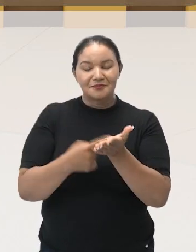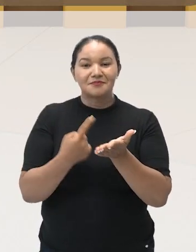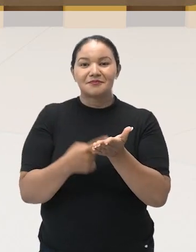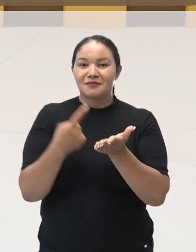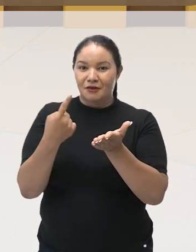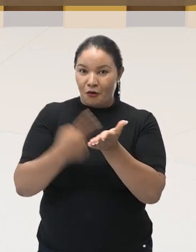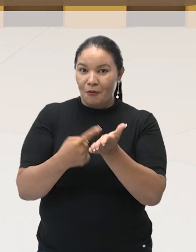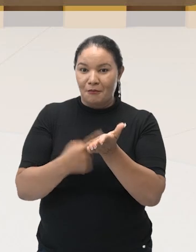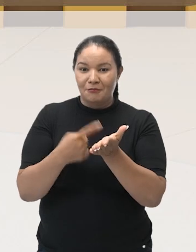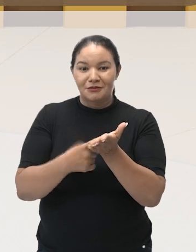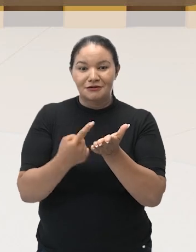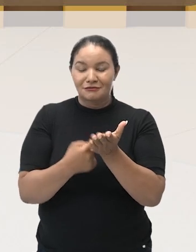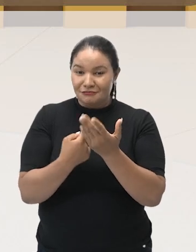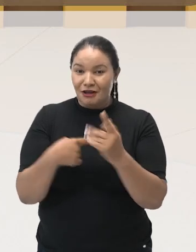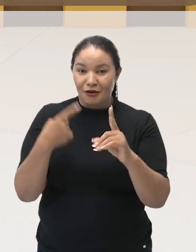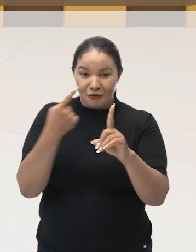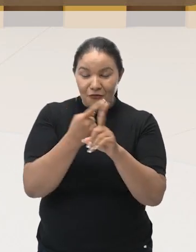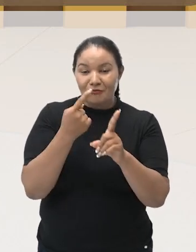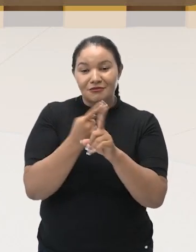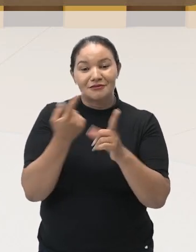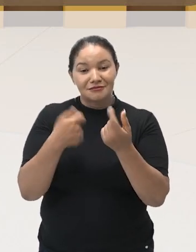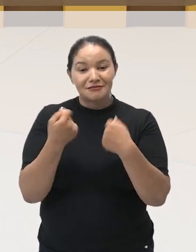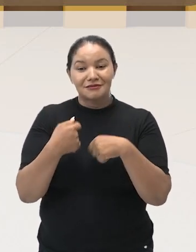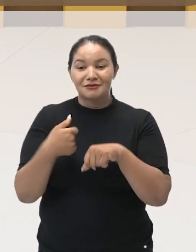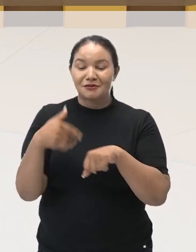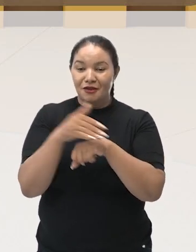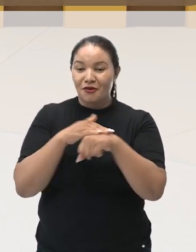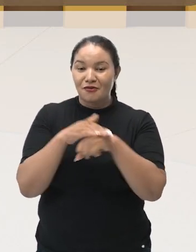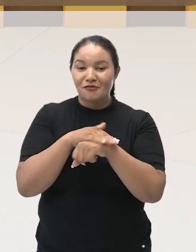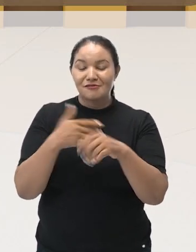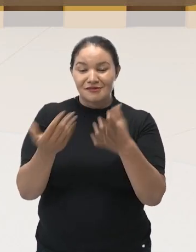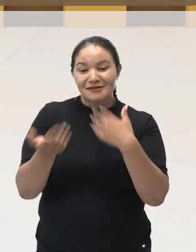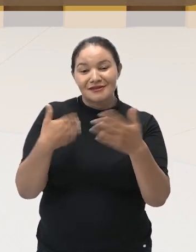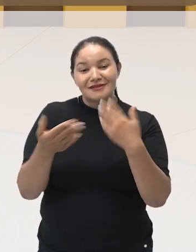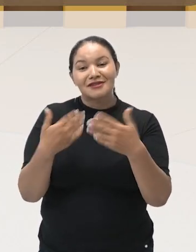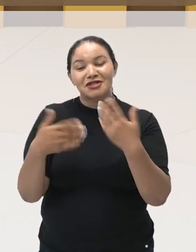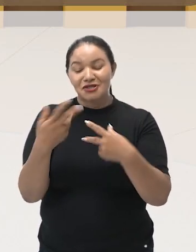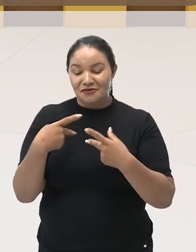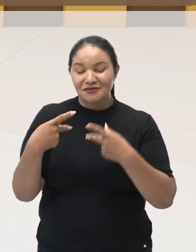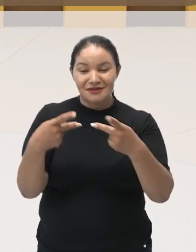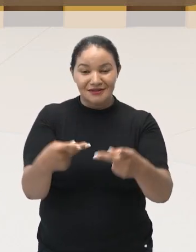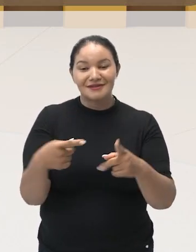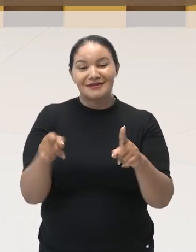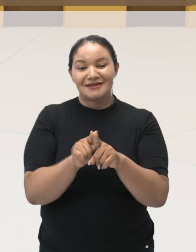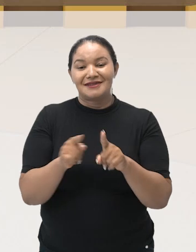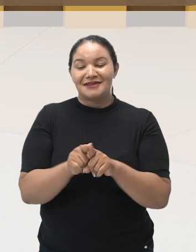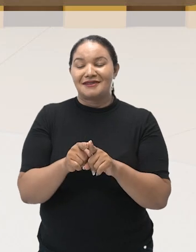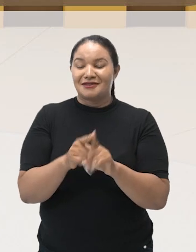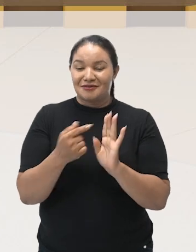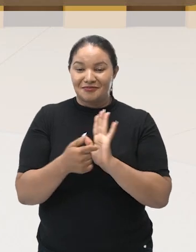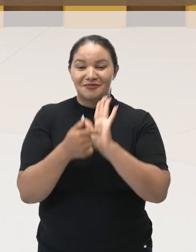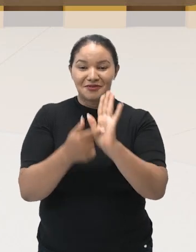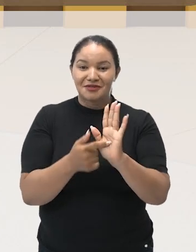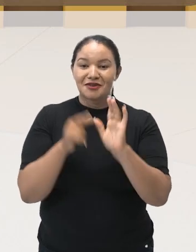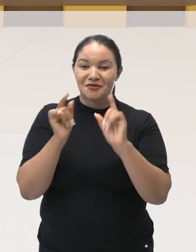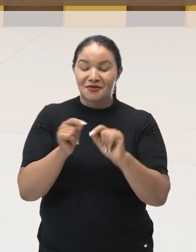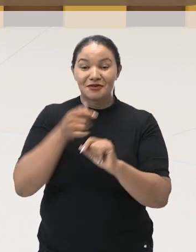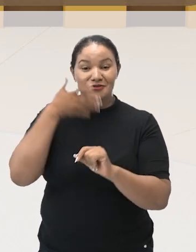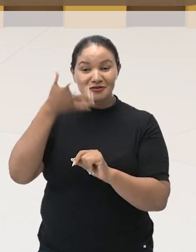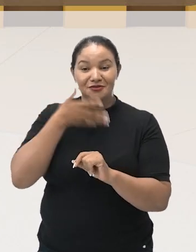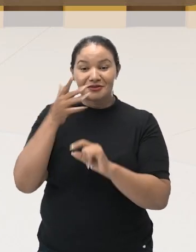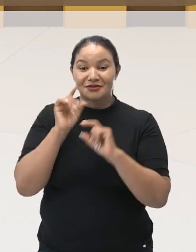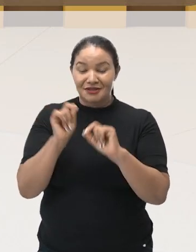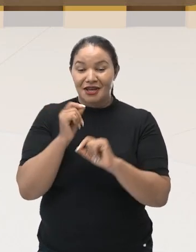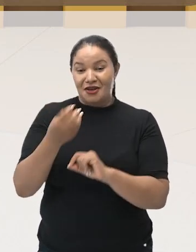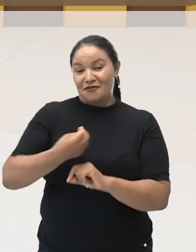Vamos marcar, vamos falar com ela. Exatamente, ela está lá no Parque das Tribos, vamos visitá-la e reforçar esse discurso que é uma